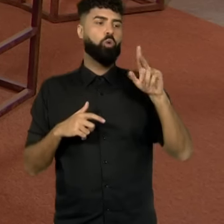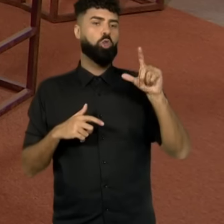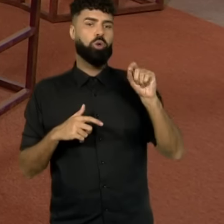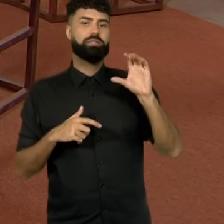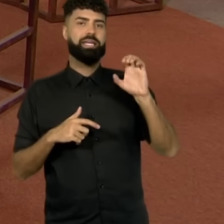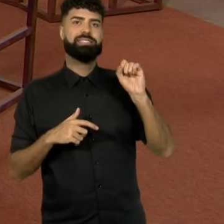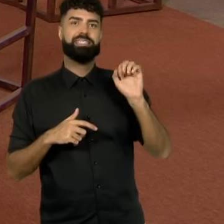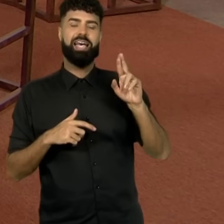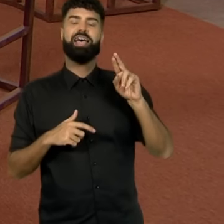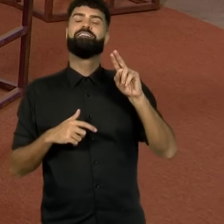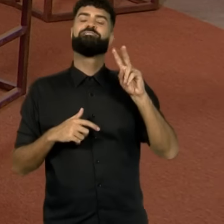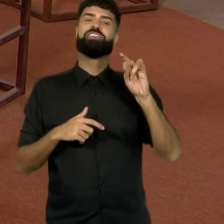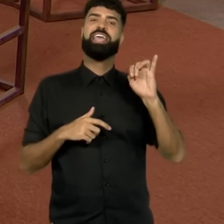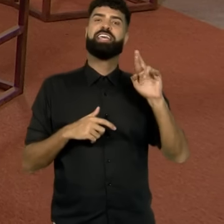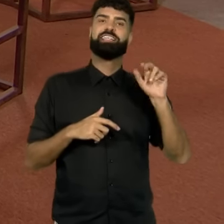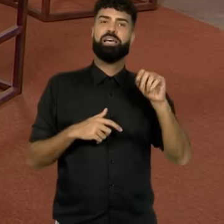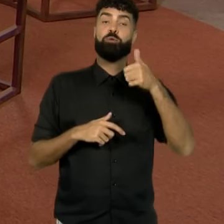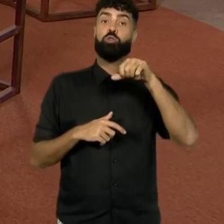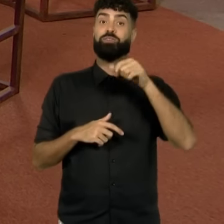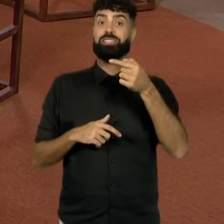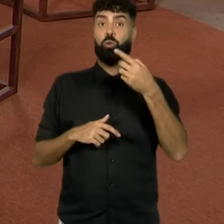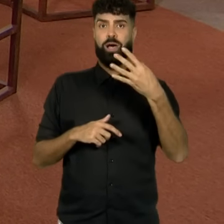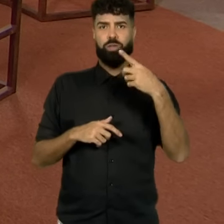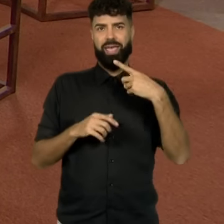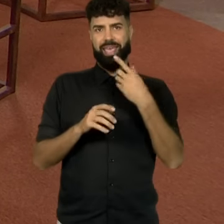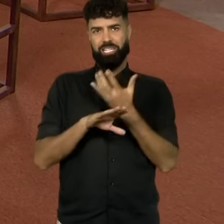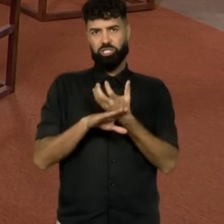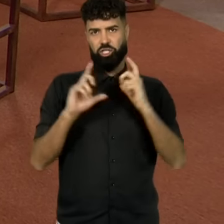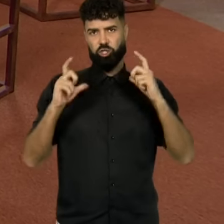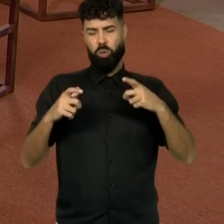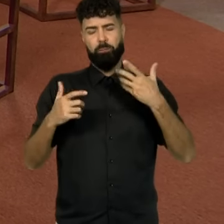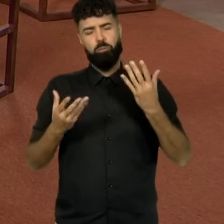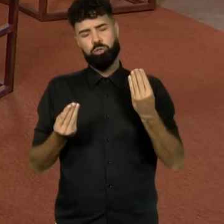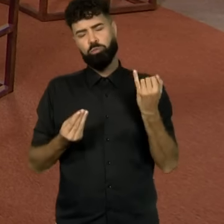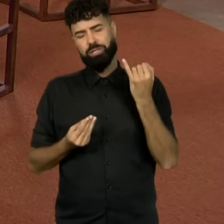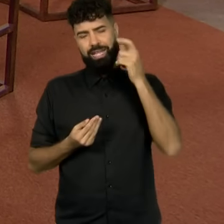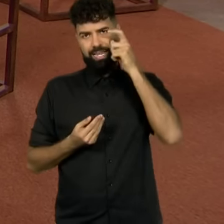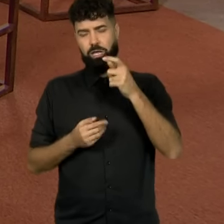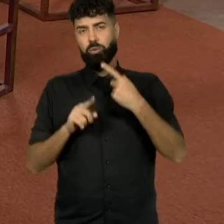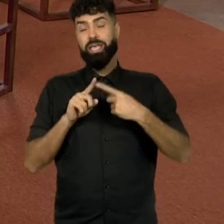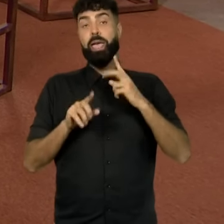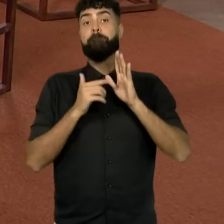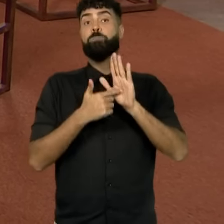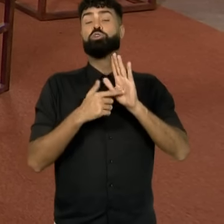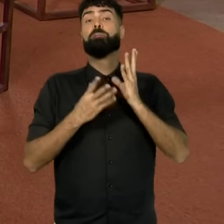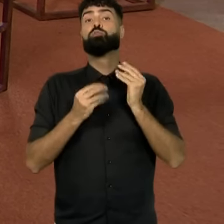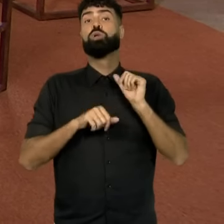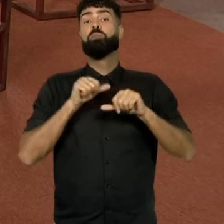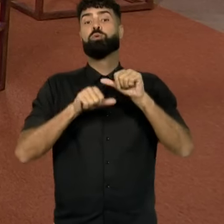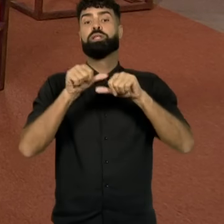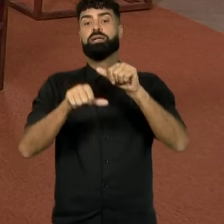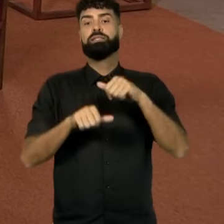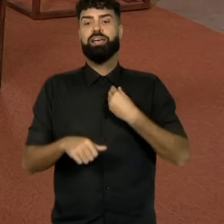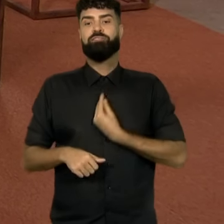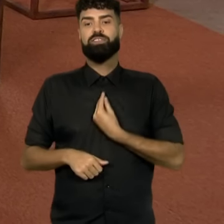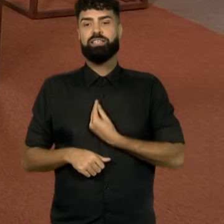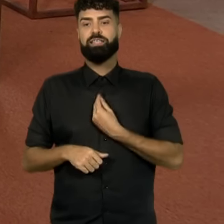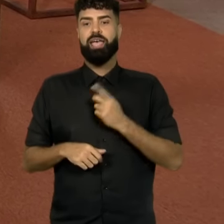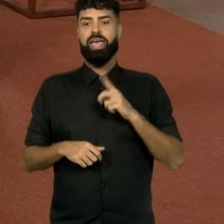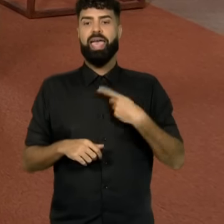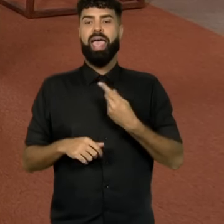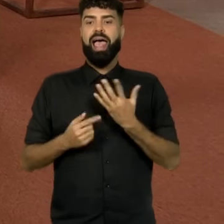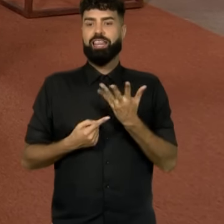Esse disco da Clara de 74 é um disco muito interessante porque ele traduz muitas mudanças na carreira dela. Não só na vida artística, mas